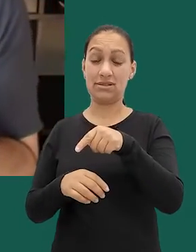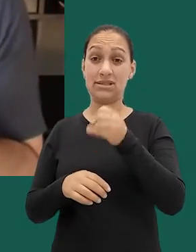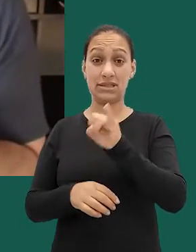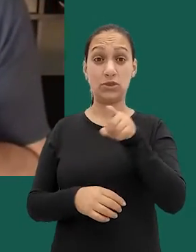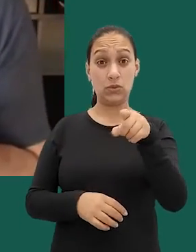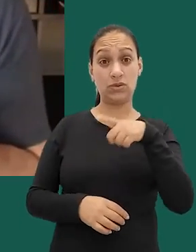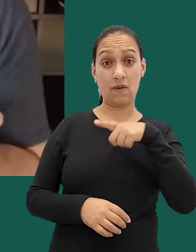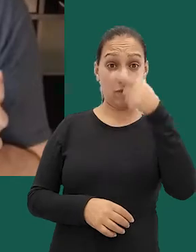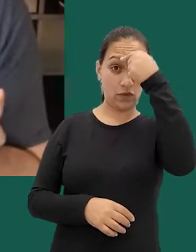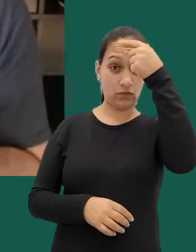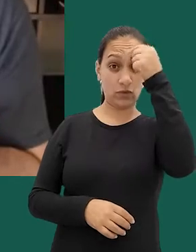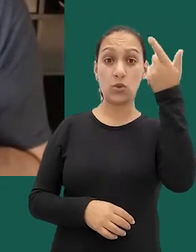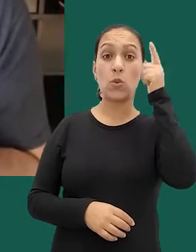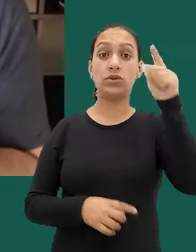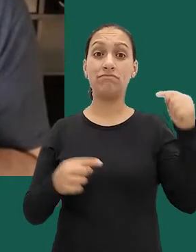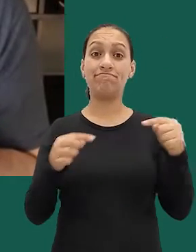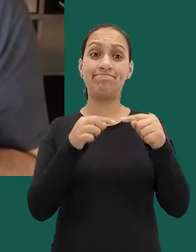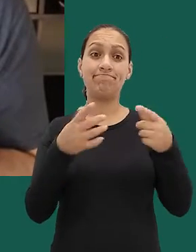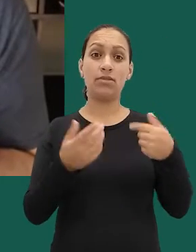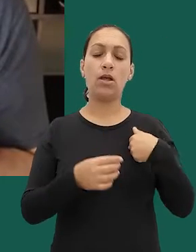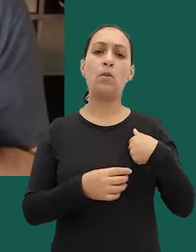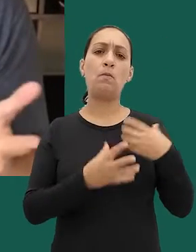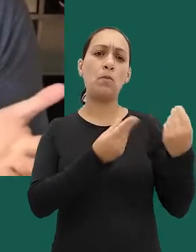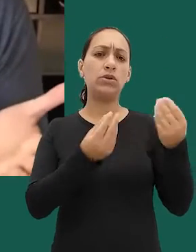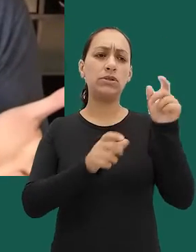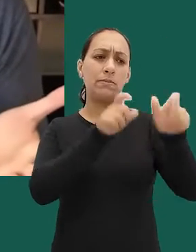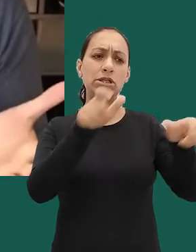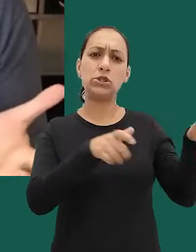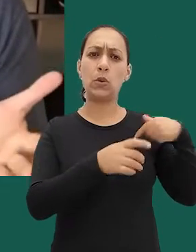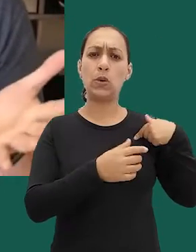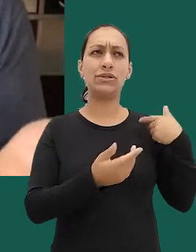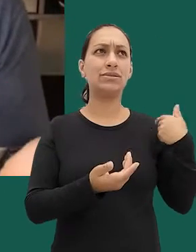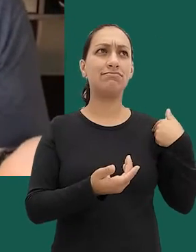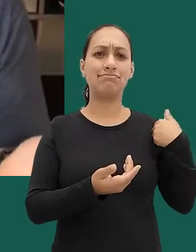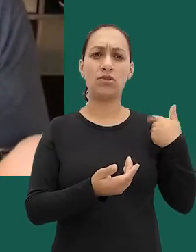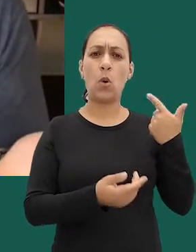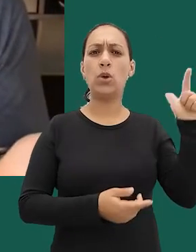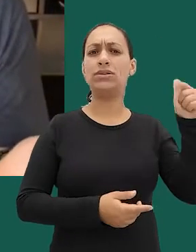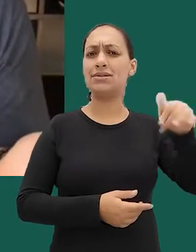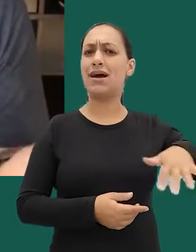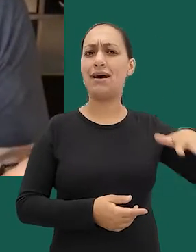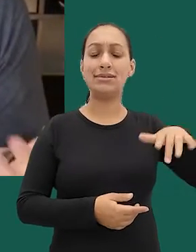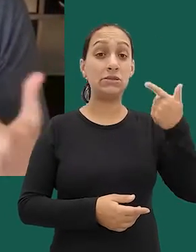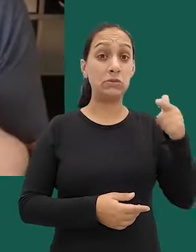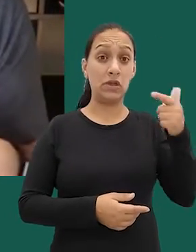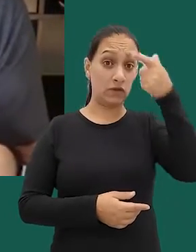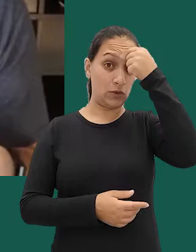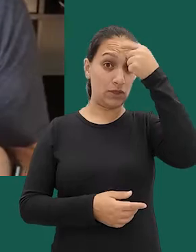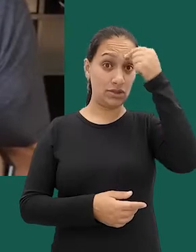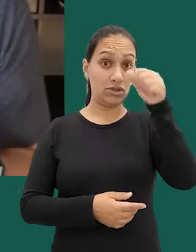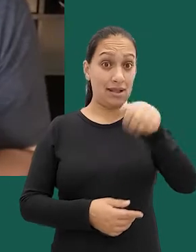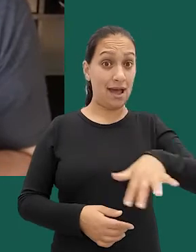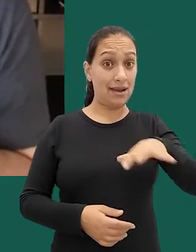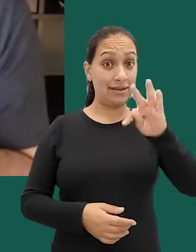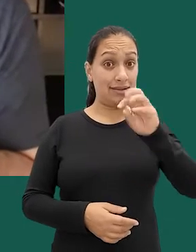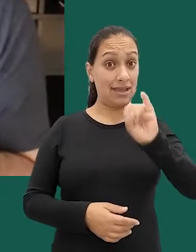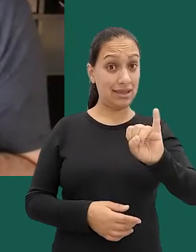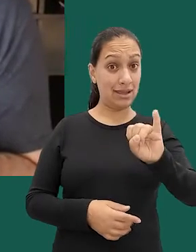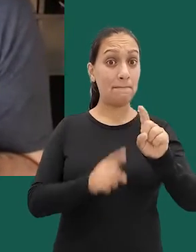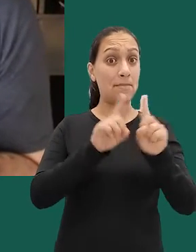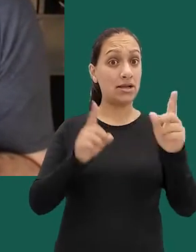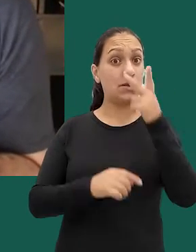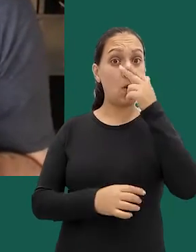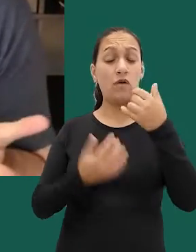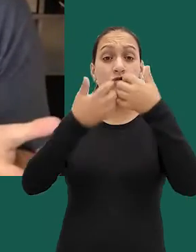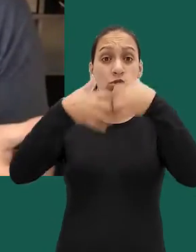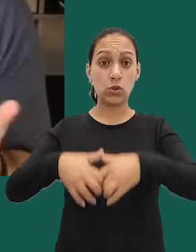Tem muita gente que vem de outras áreas, para as áreas de tecnologia, que não tem uma faculdade em tecnologia. E mesmo assim funciona. Quando você vai